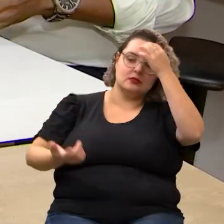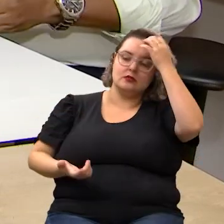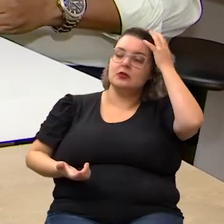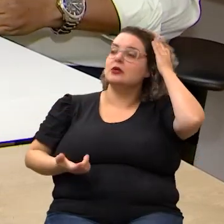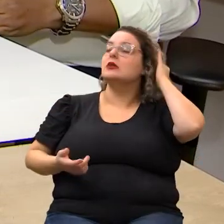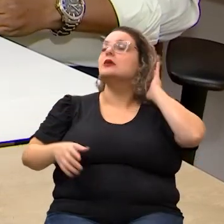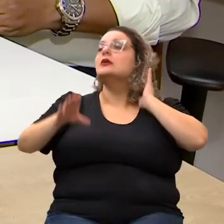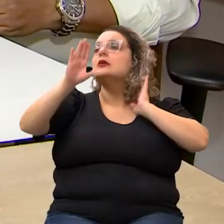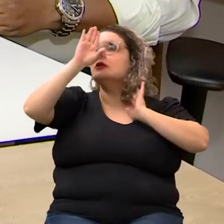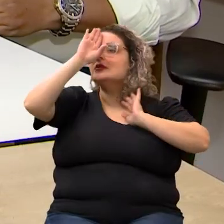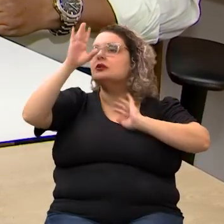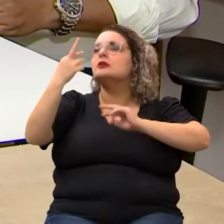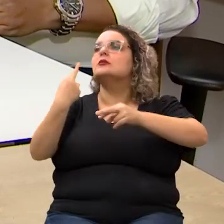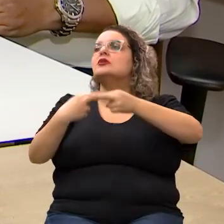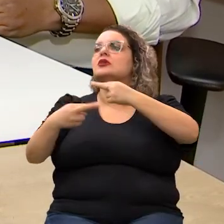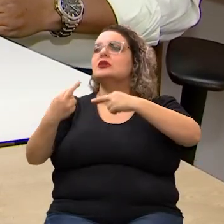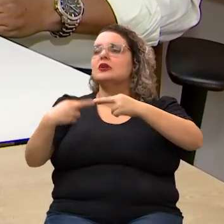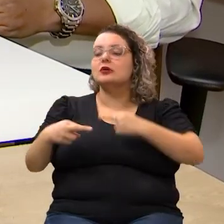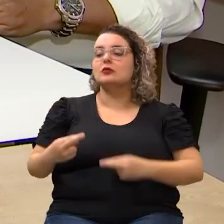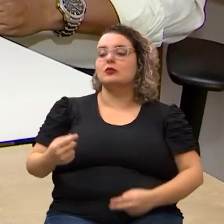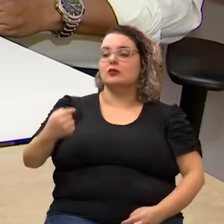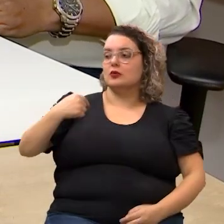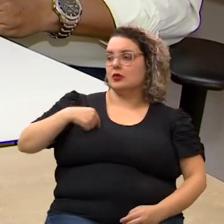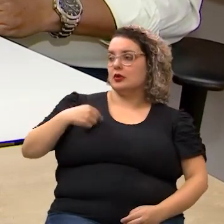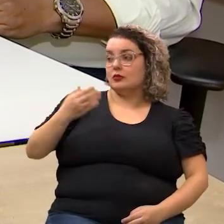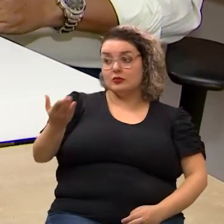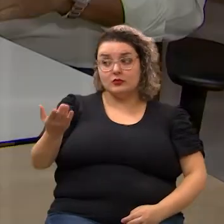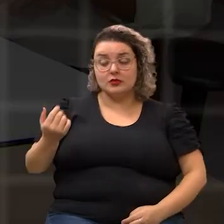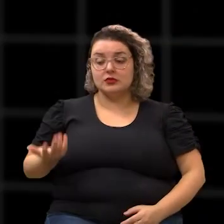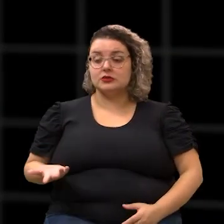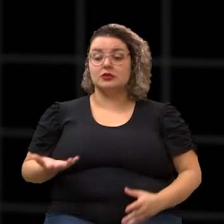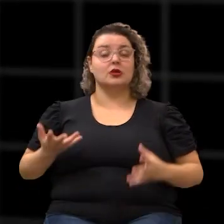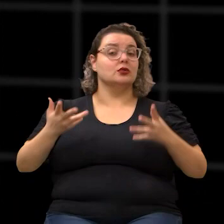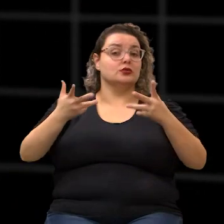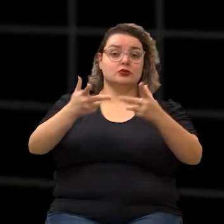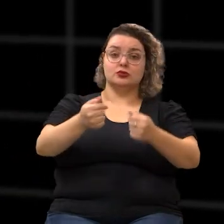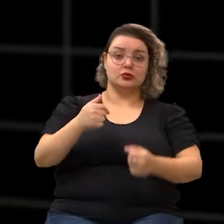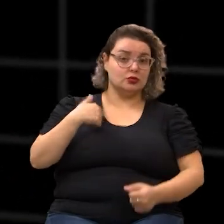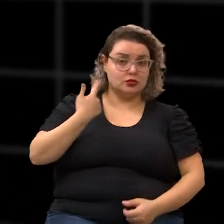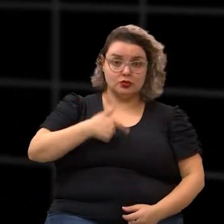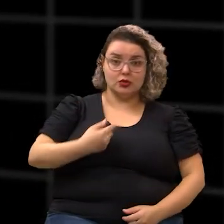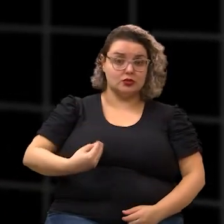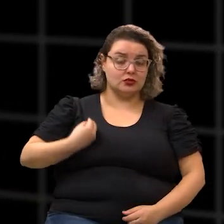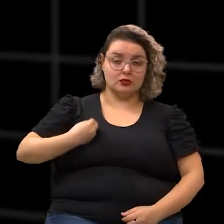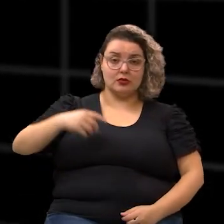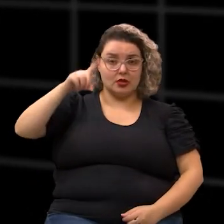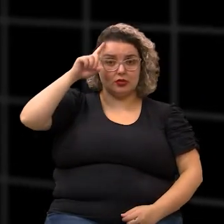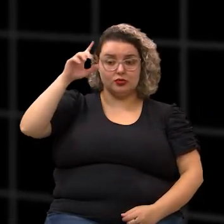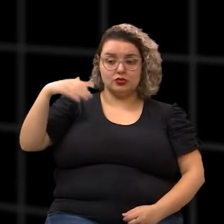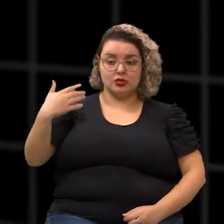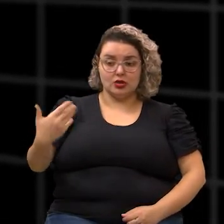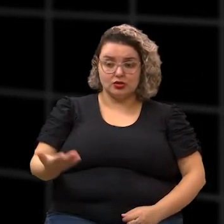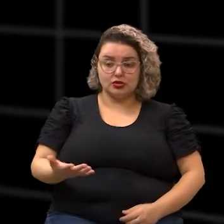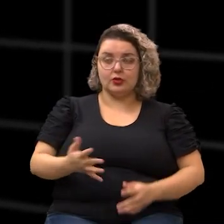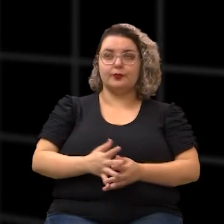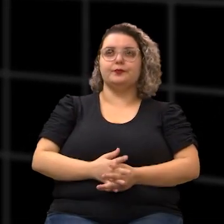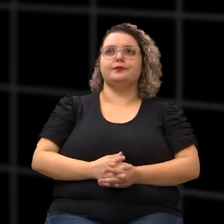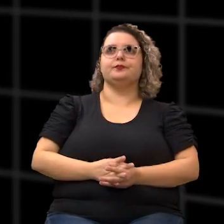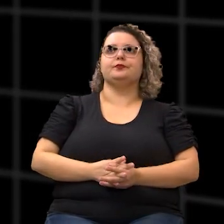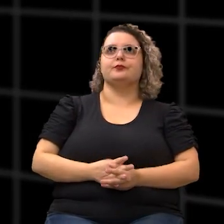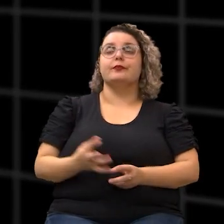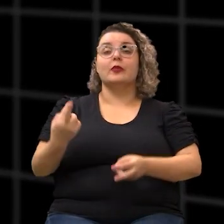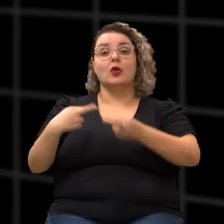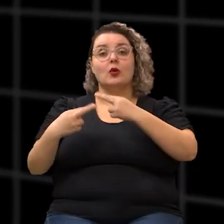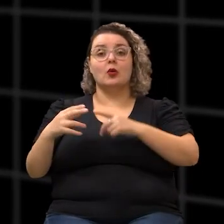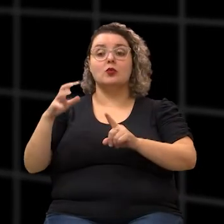pessoas, isso está diretamente ligado ao que você, o que todo mundo vivencia no seu dia a dia.